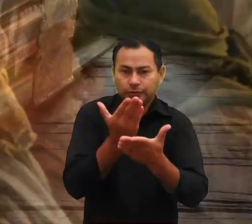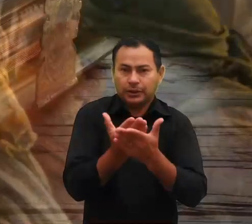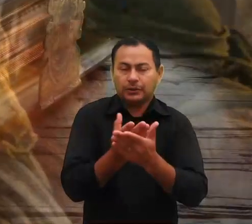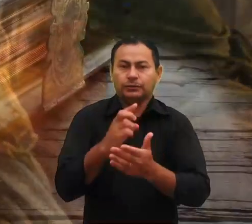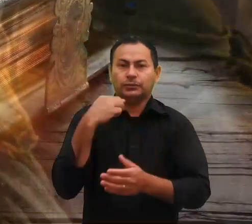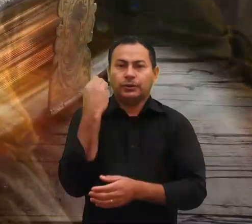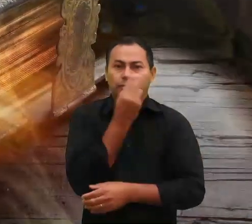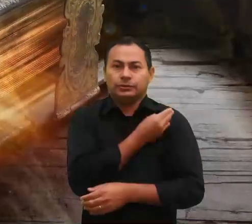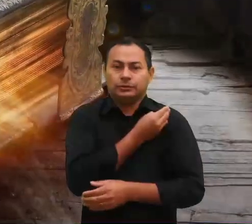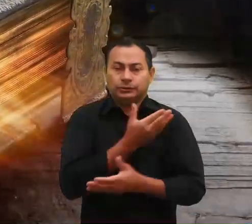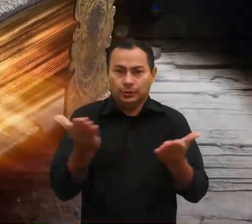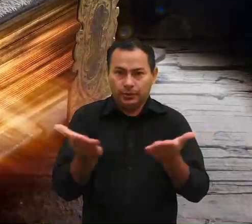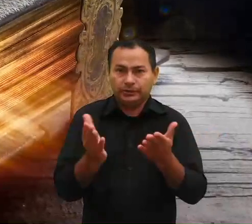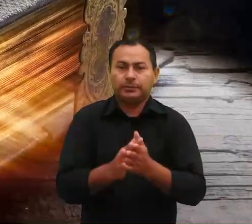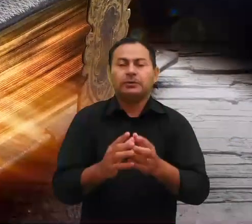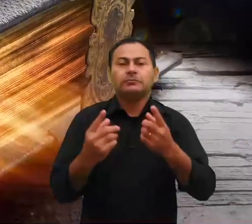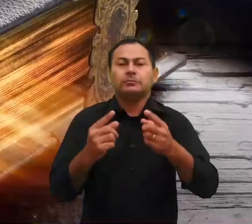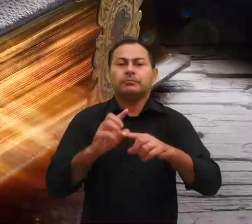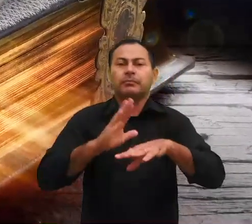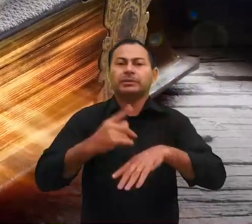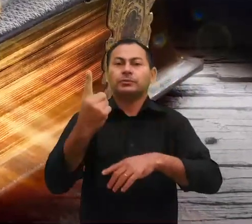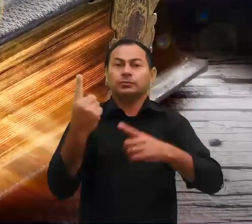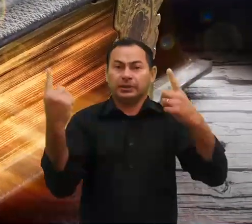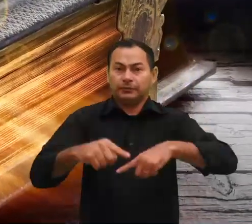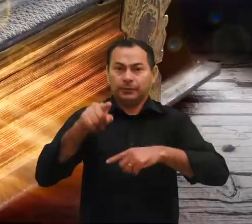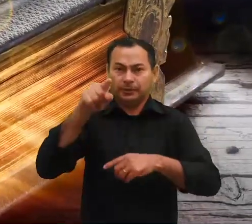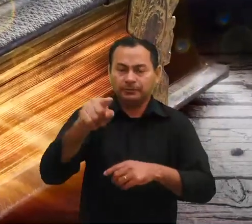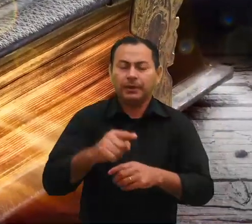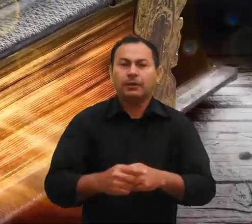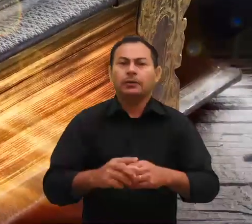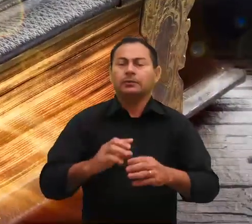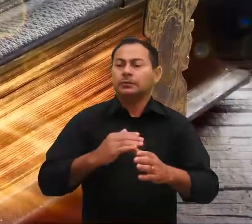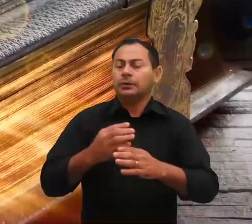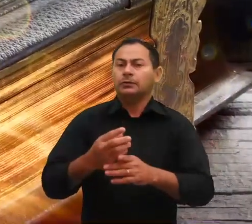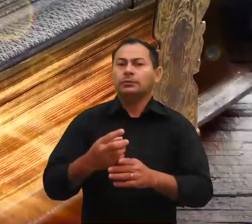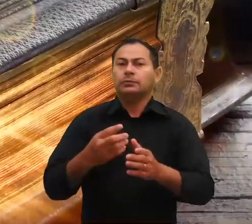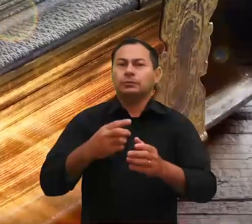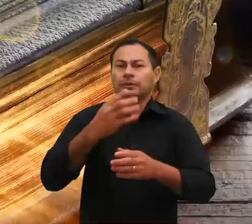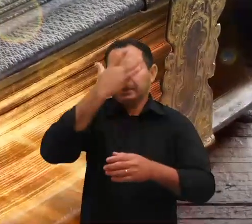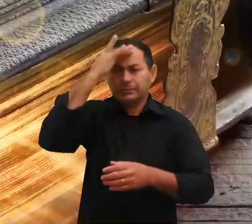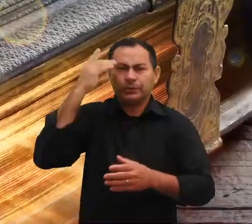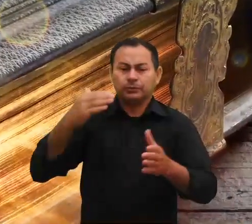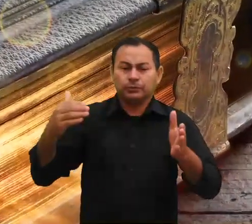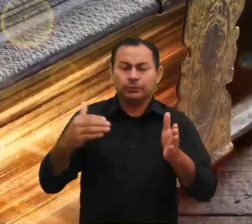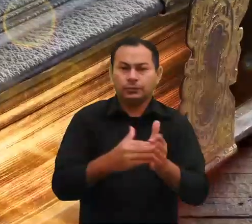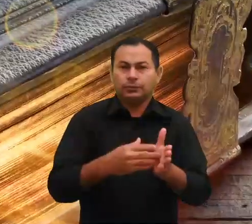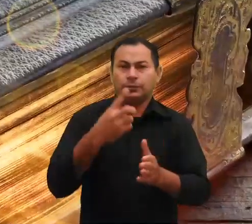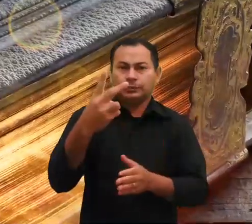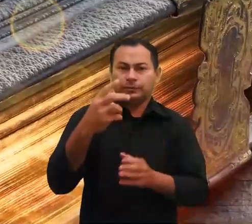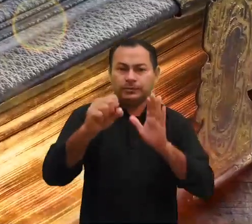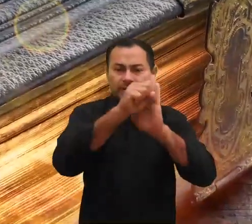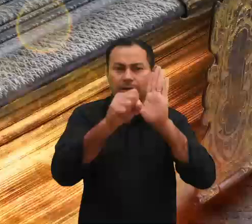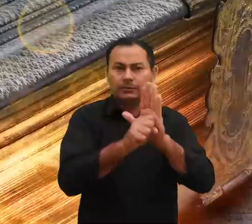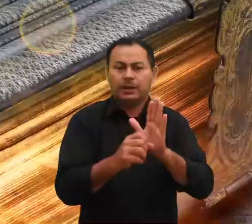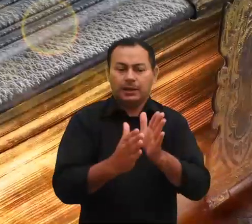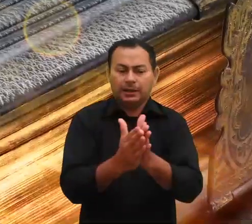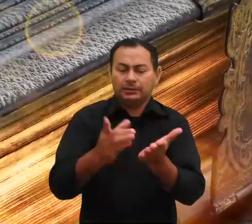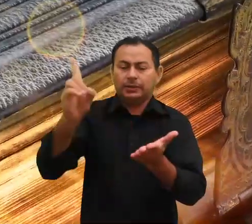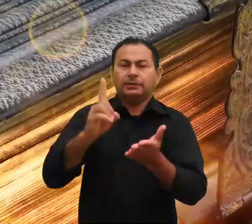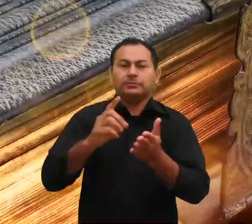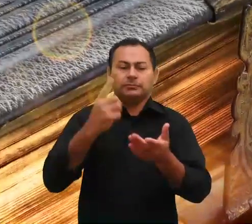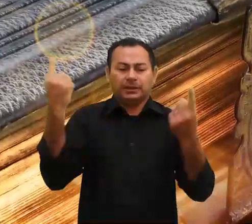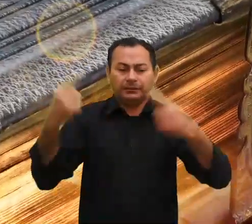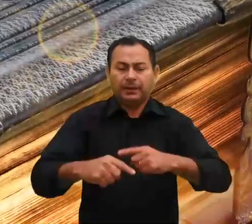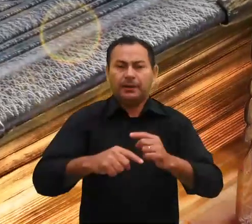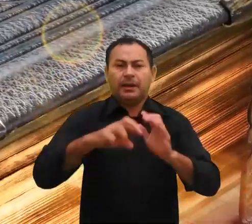de hoje, eu gostaria de lançar mais um desafio para você. Em todo o mundo, principalmente nos 2 últimos séculos, as Escrituras têm sido desafiadas como regra